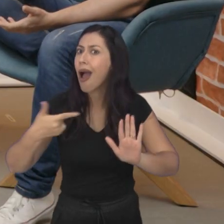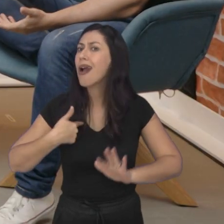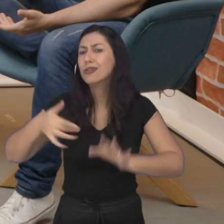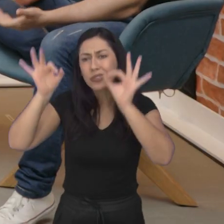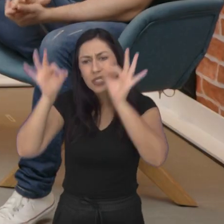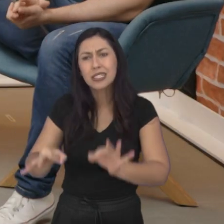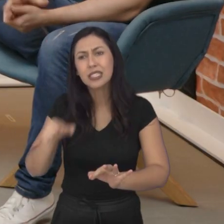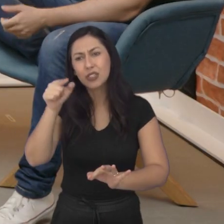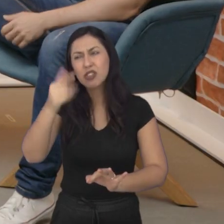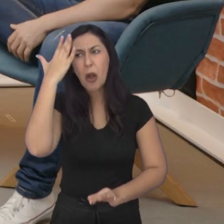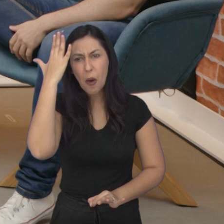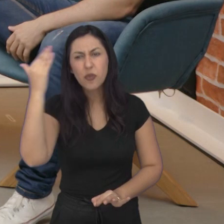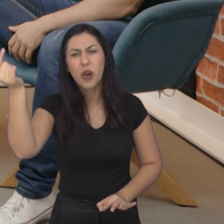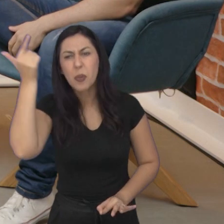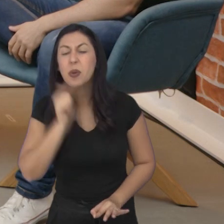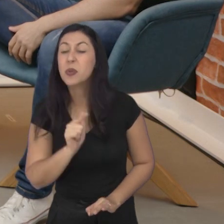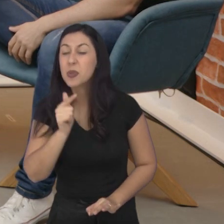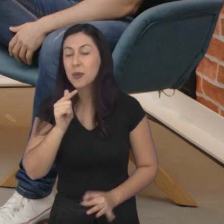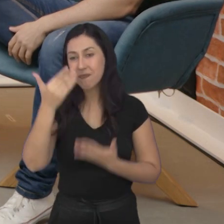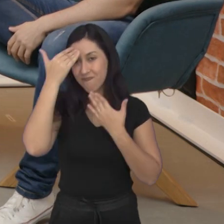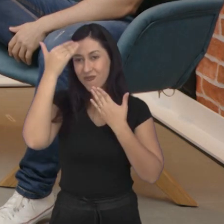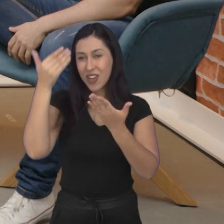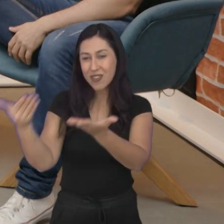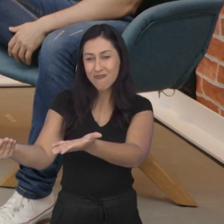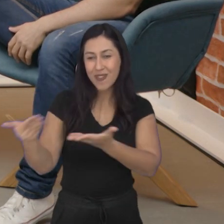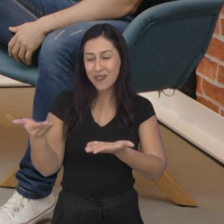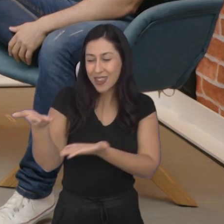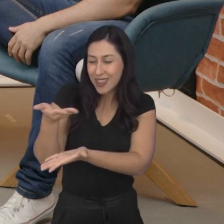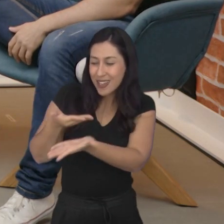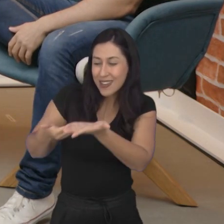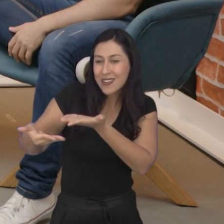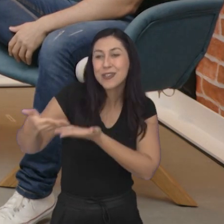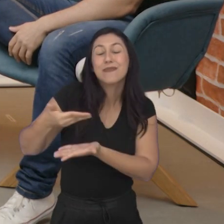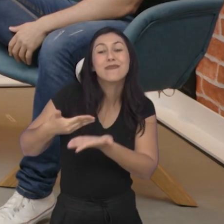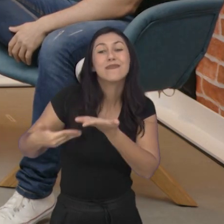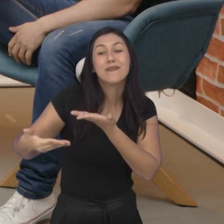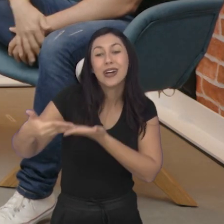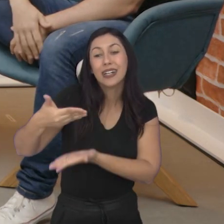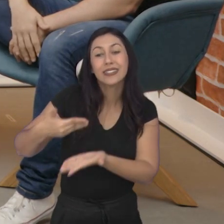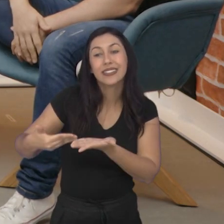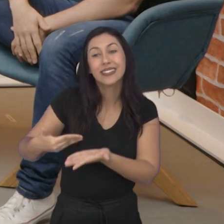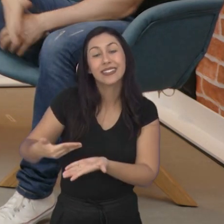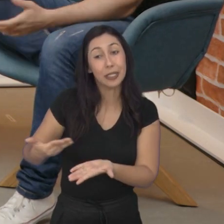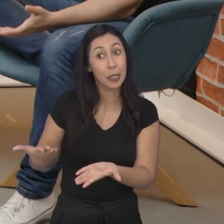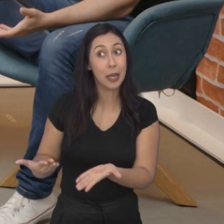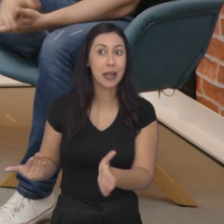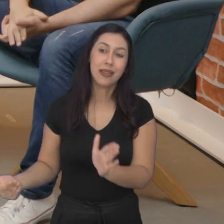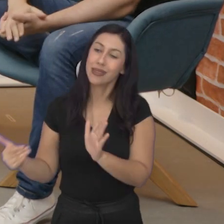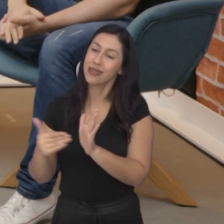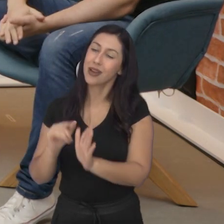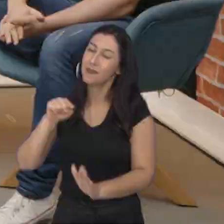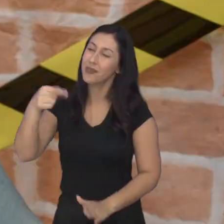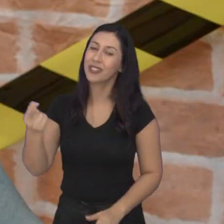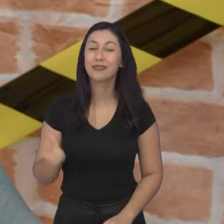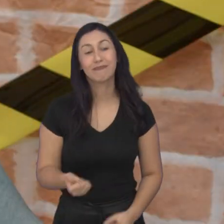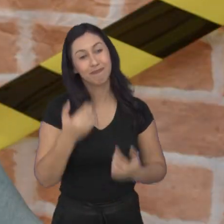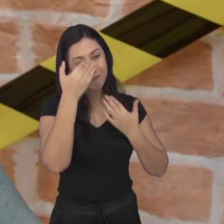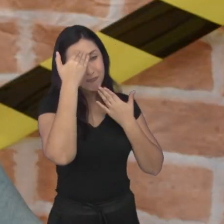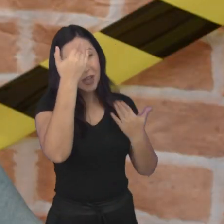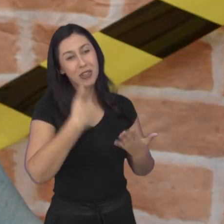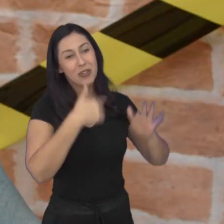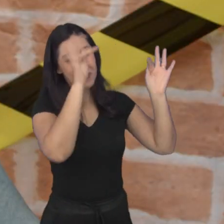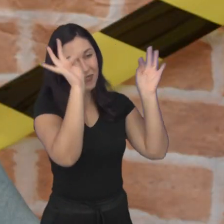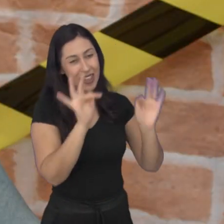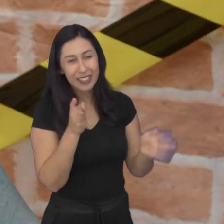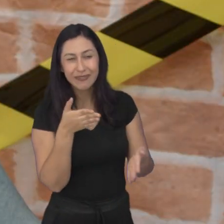vai chegar muito longe. Obrigado por ter vindo até o Tá Ligado hoje, compartilhar com a gente sua arte, sua história. E até a próxima. Muito obrigado, gente. Fico